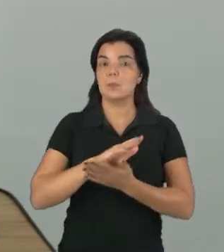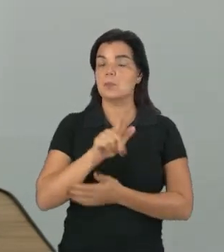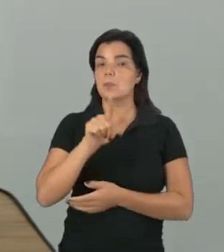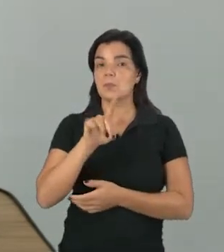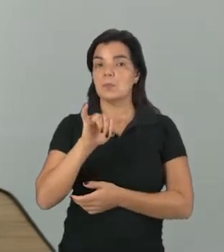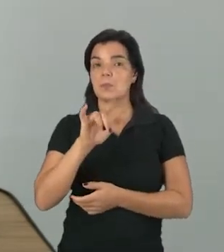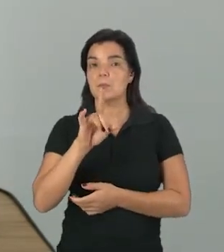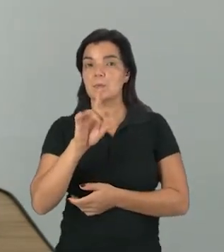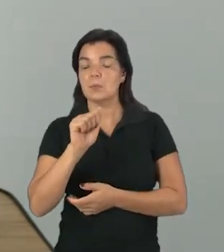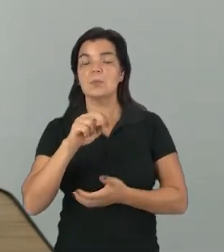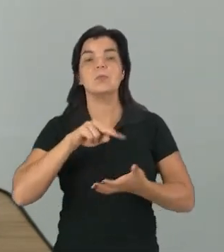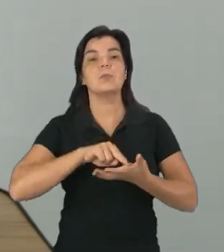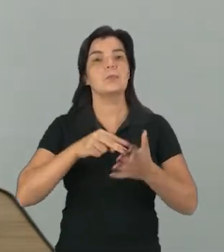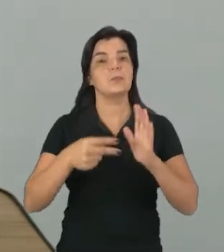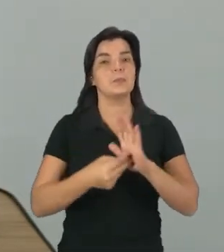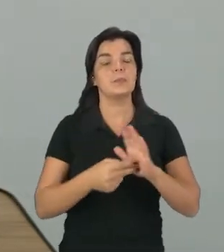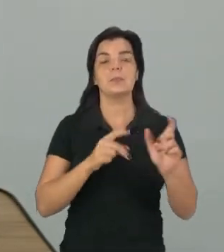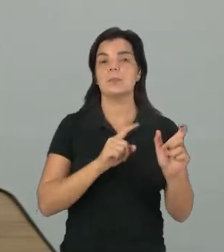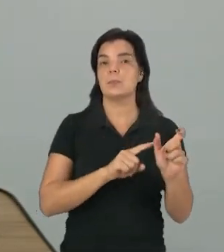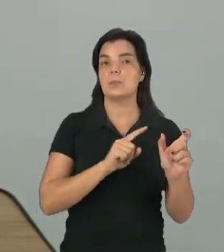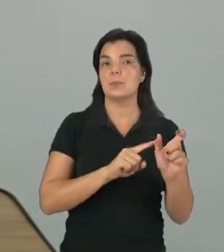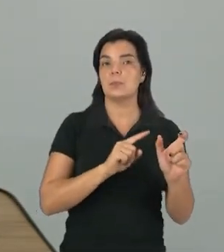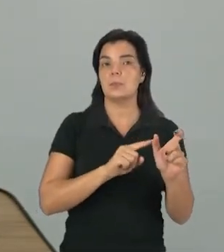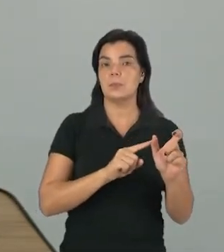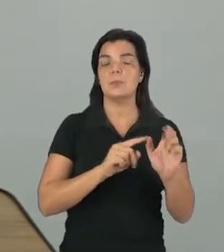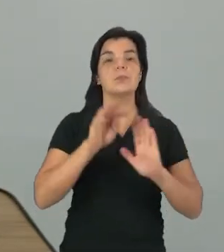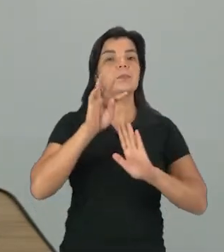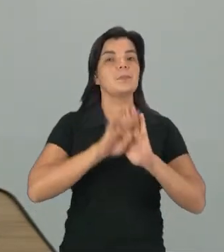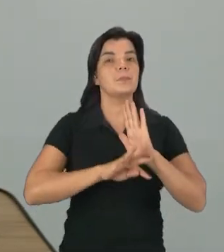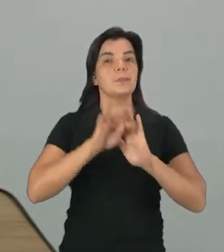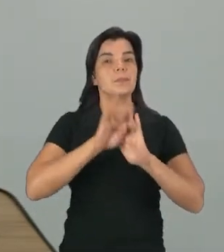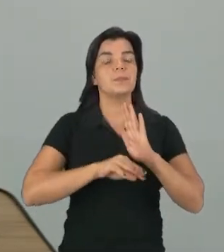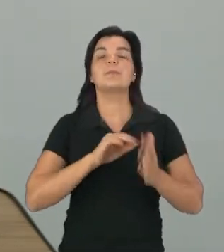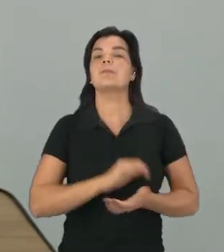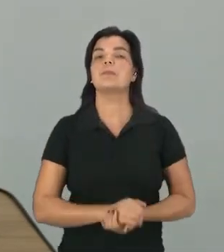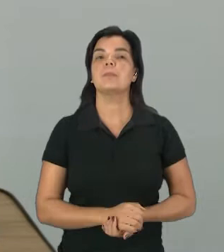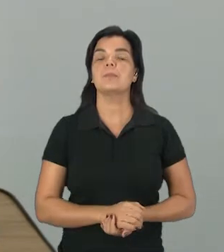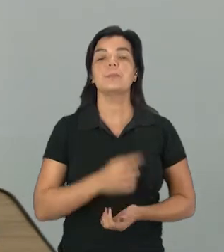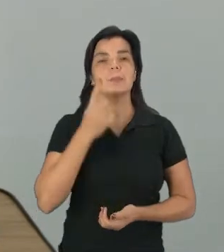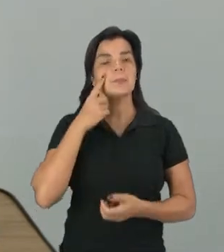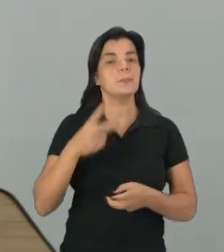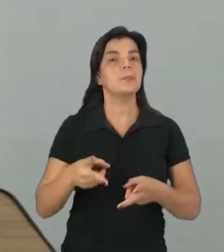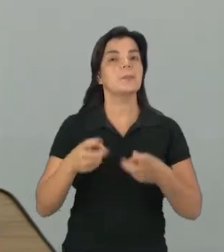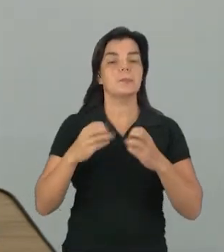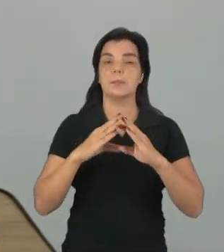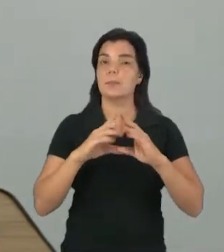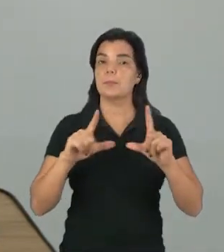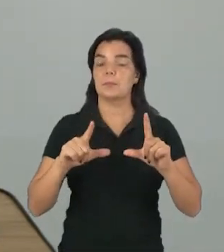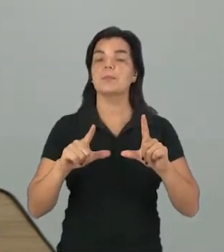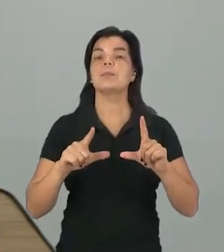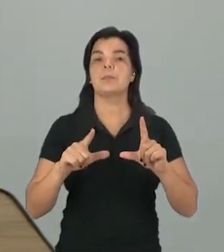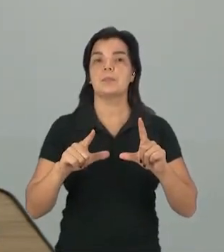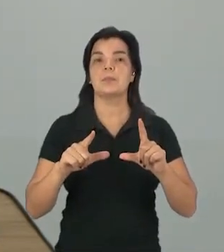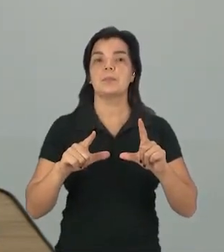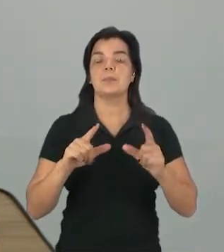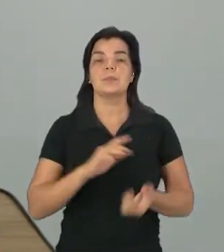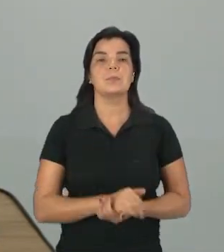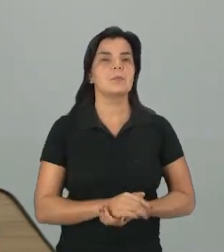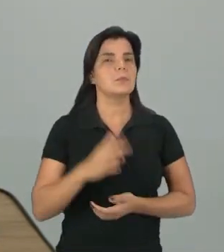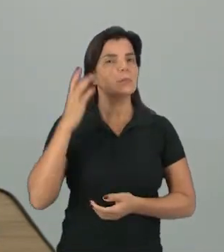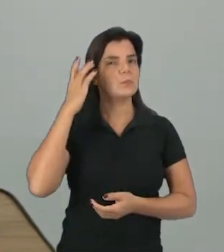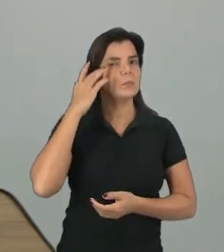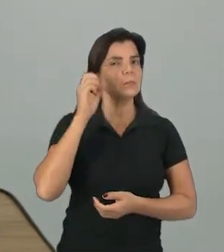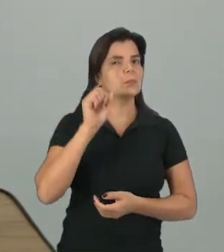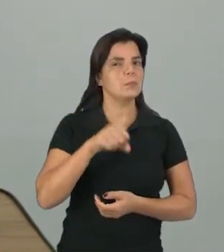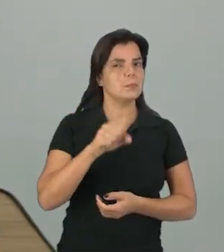o que quer dizer essa expressão no nosso texto? Nós conseguimos perceber claramente? Será